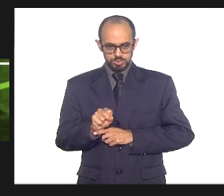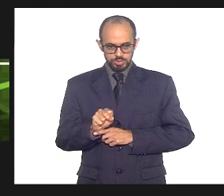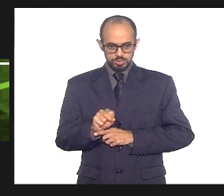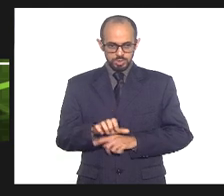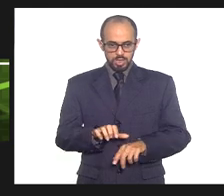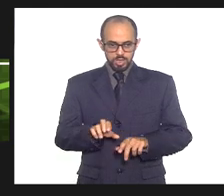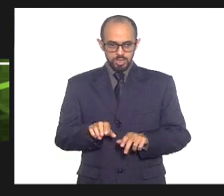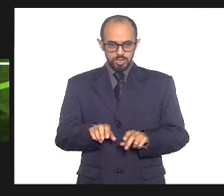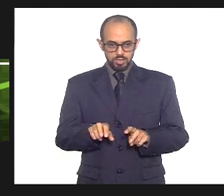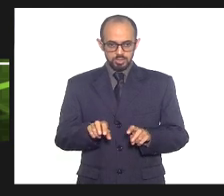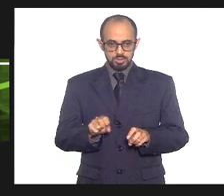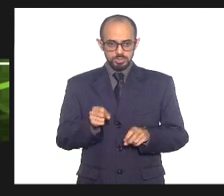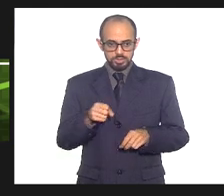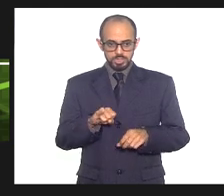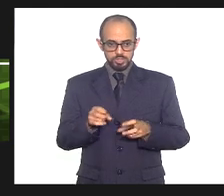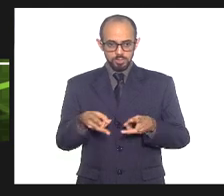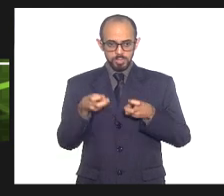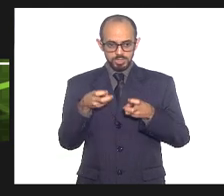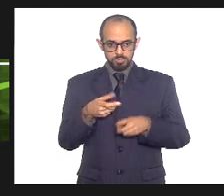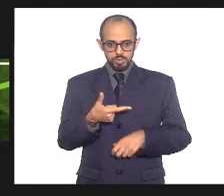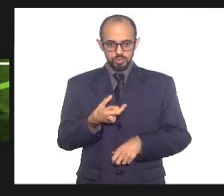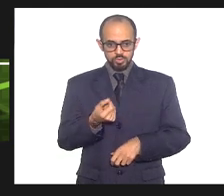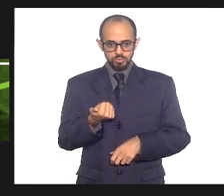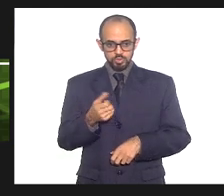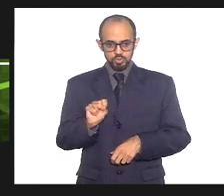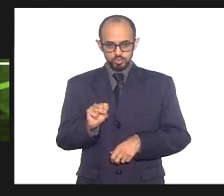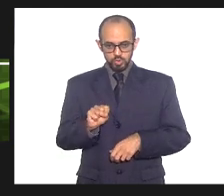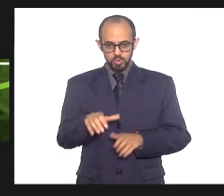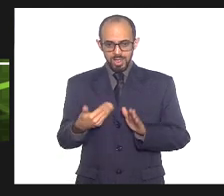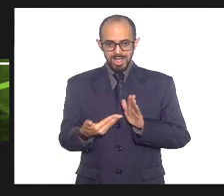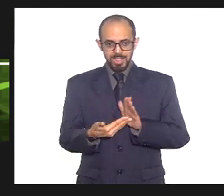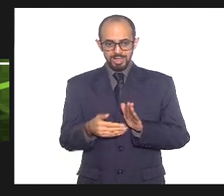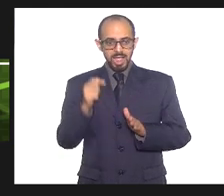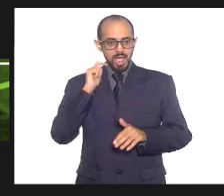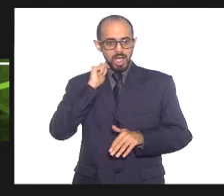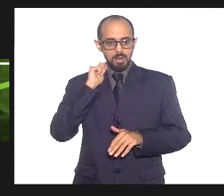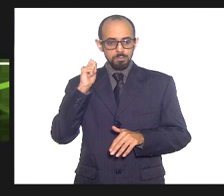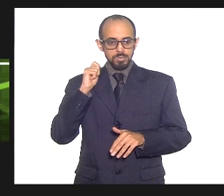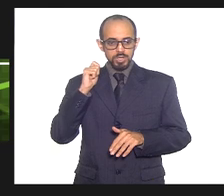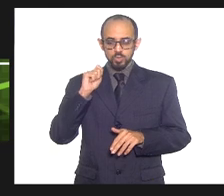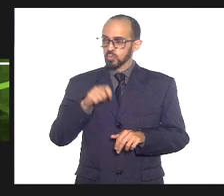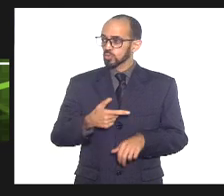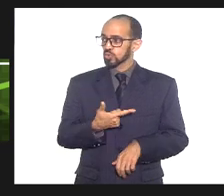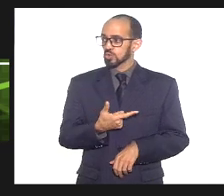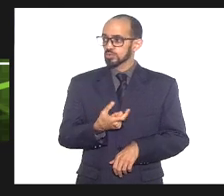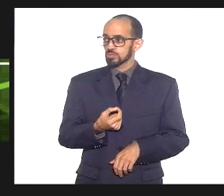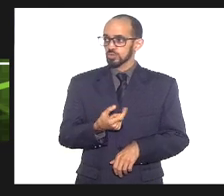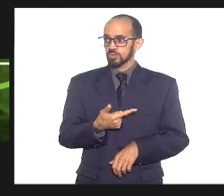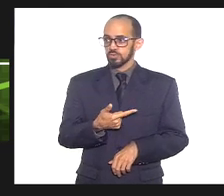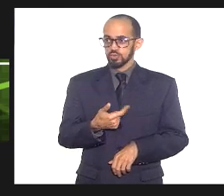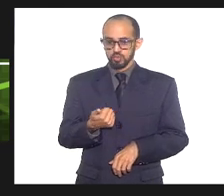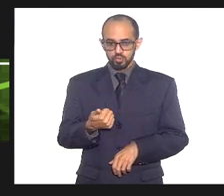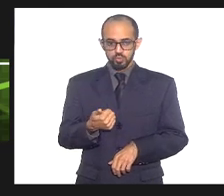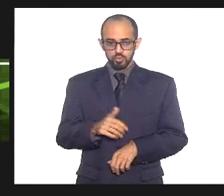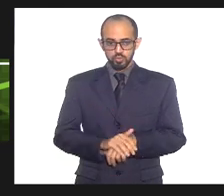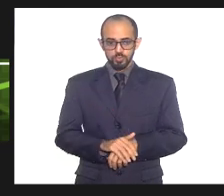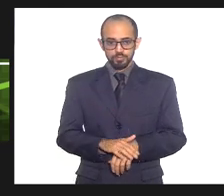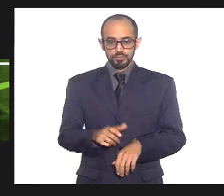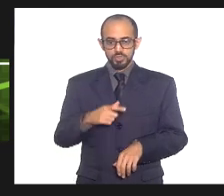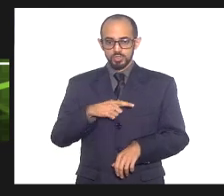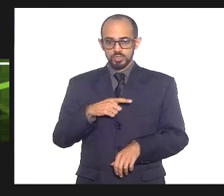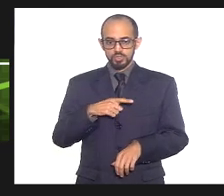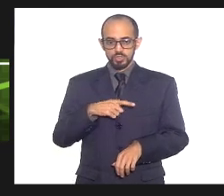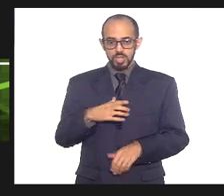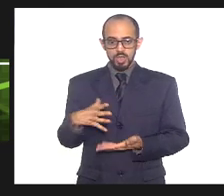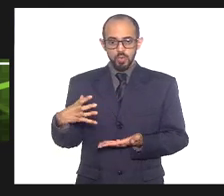Considerando 2018 até o mês de abril de 2021, nós temos um